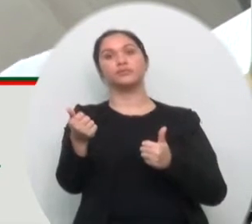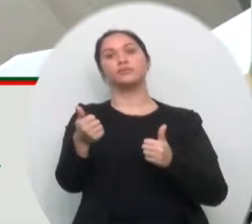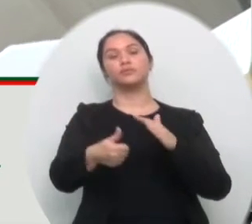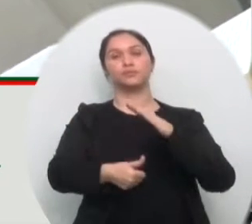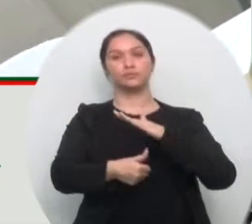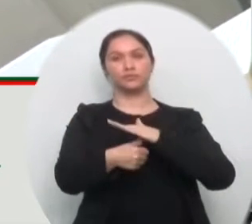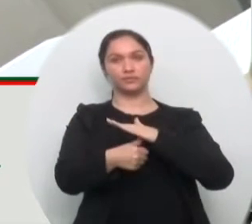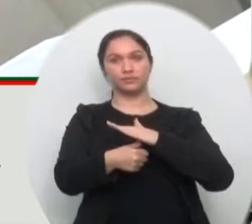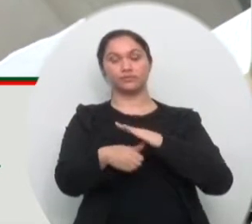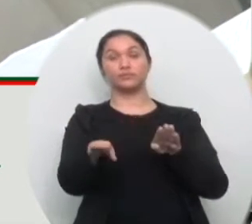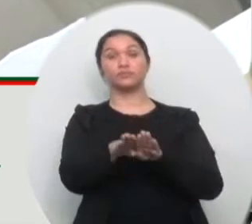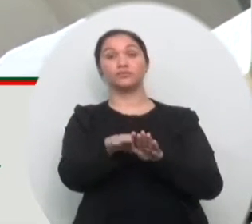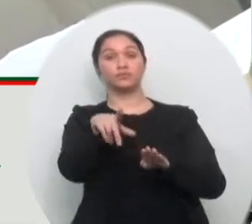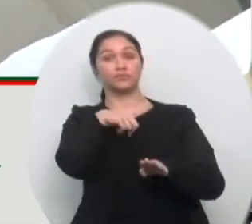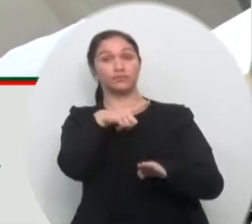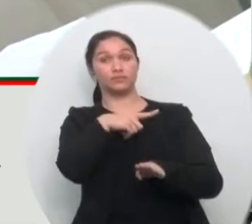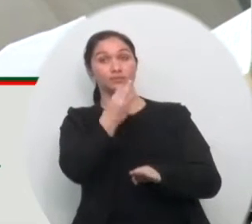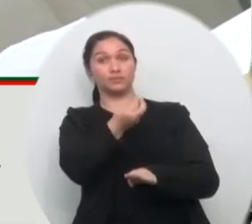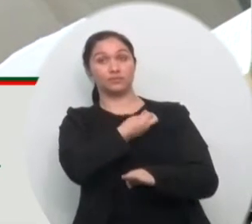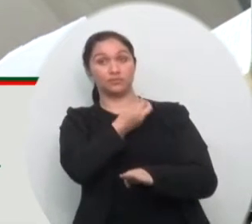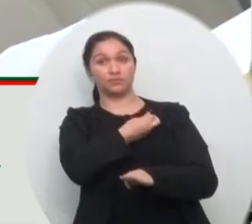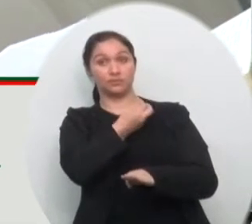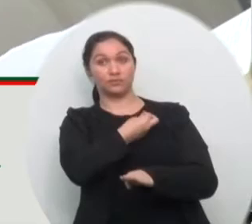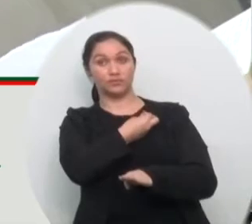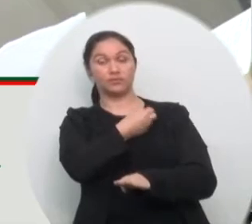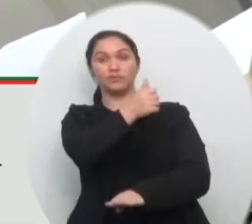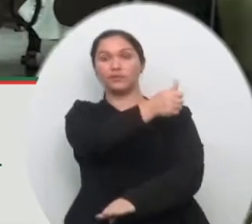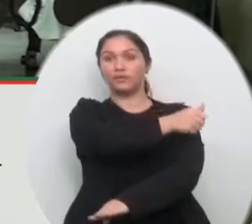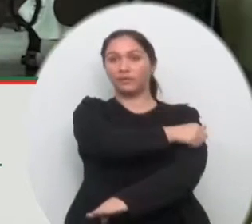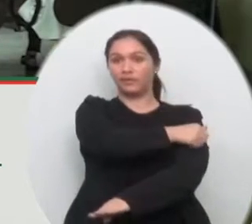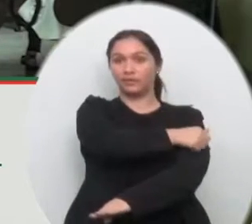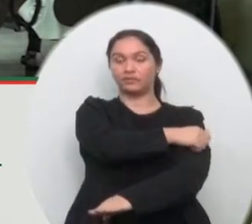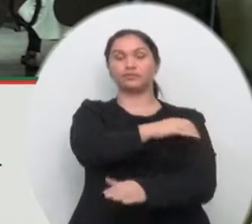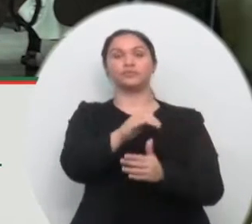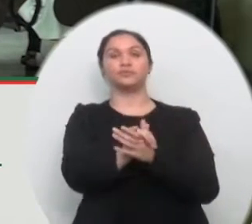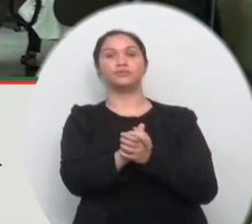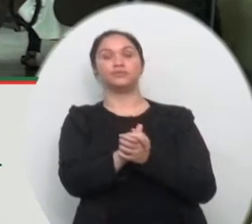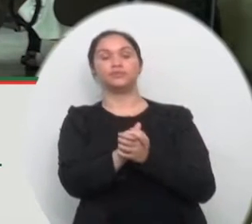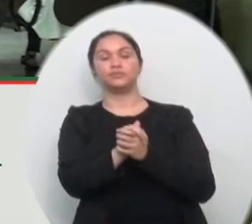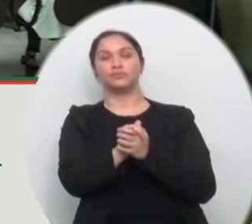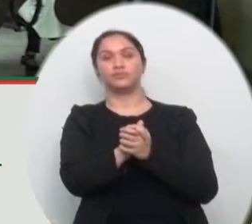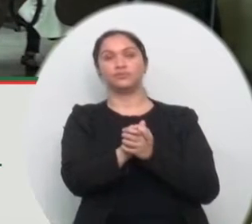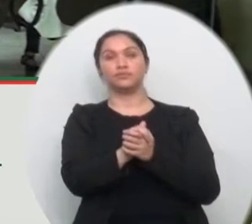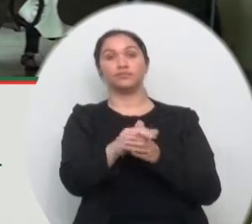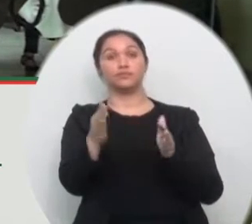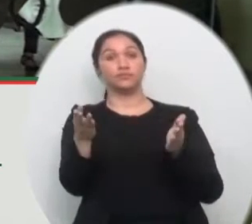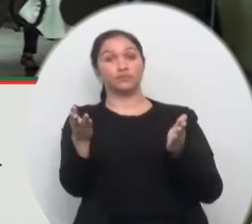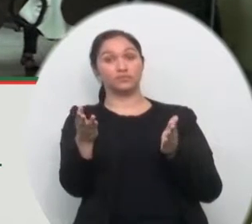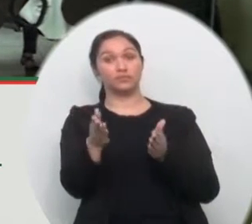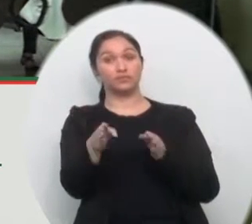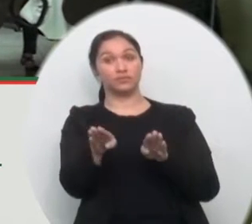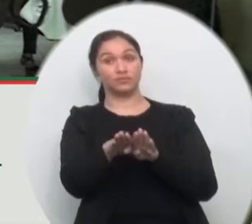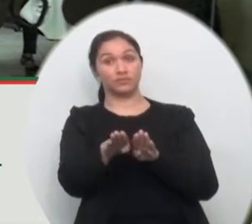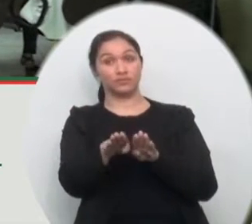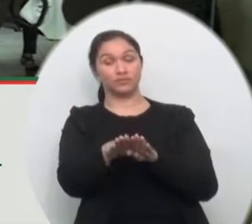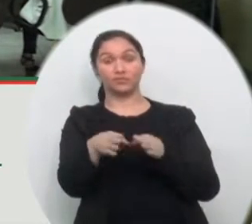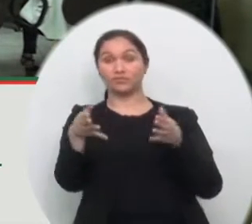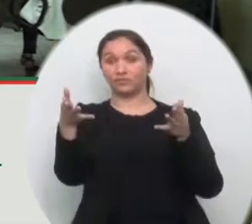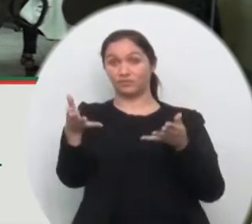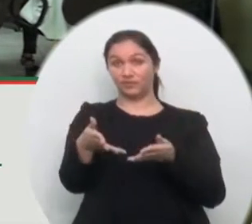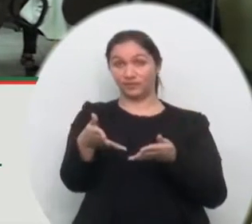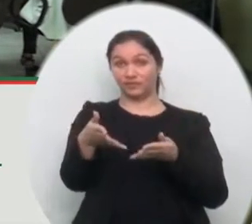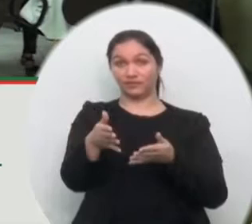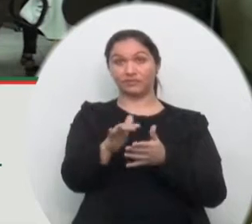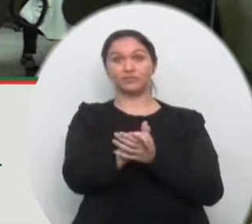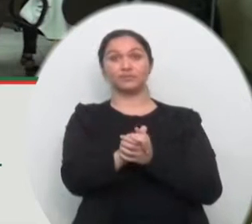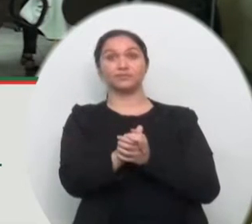curso, assim como dentistas da região também prestigiaram o professor da Unesc e agora imortal na Academia Catarinense